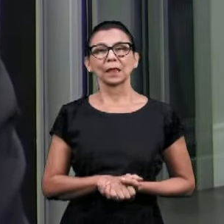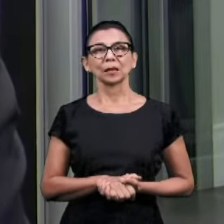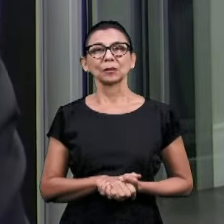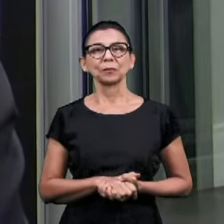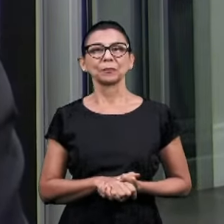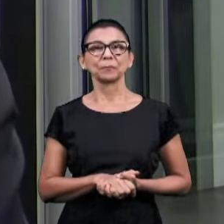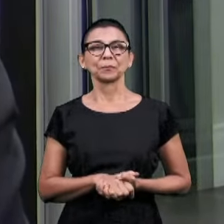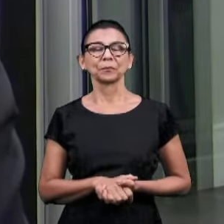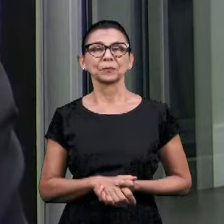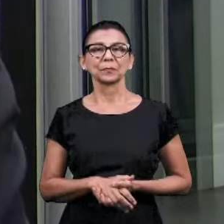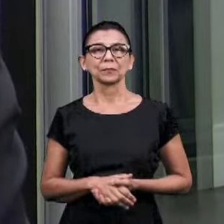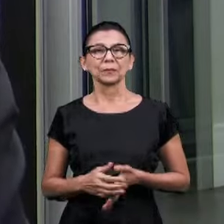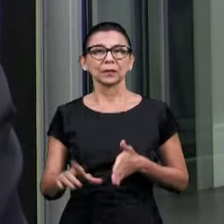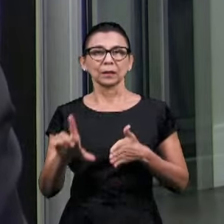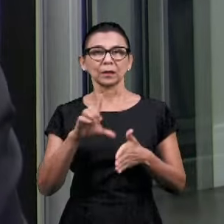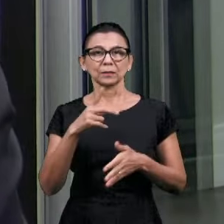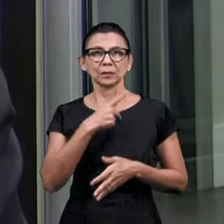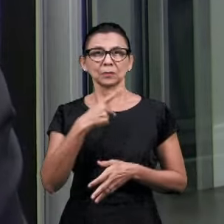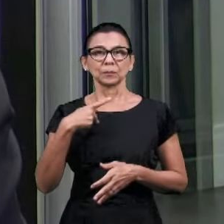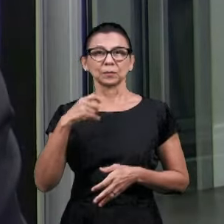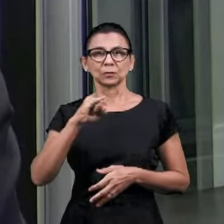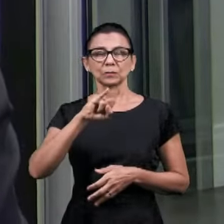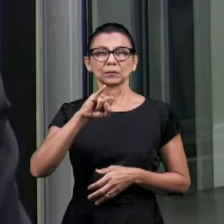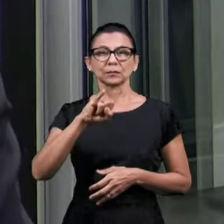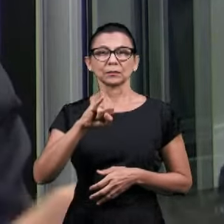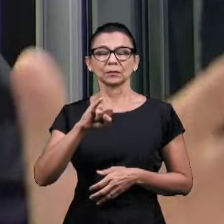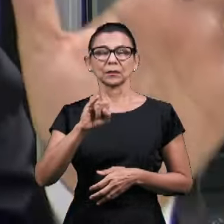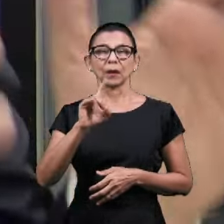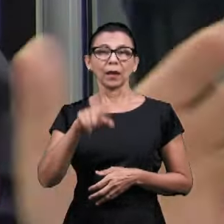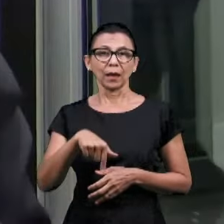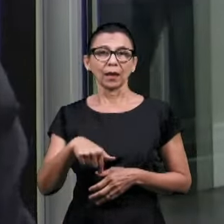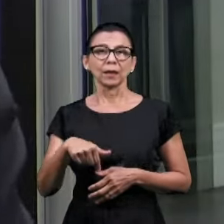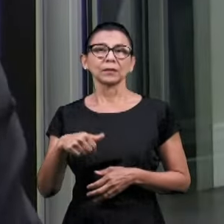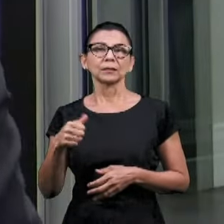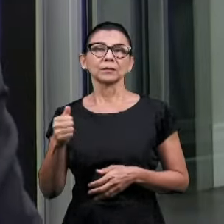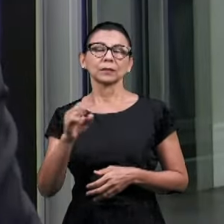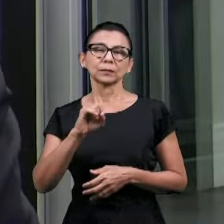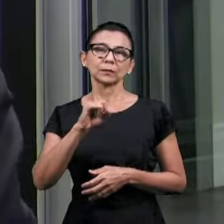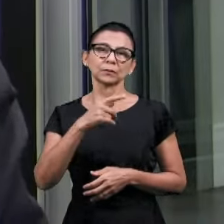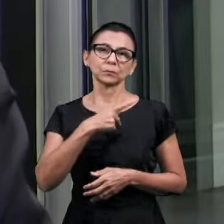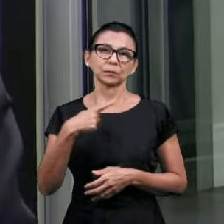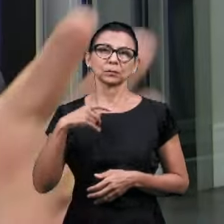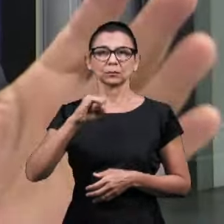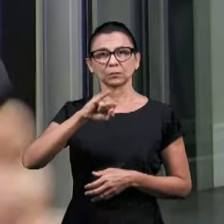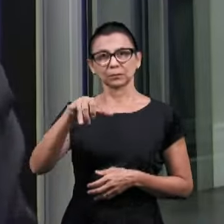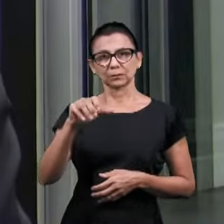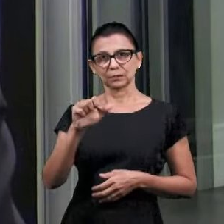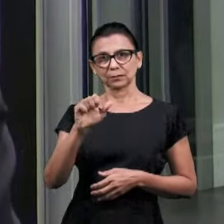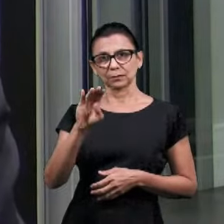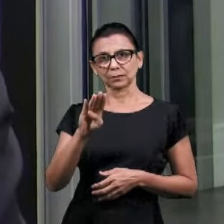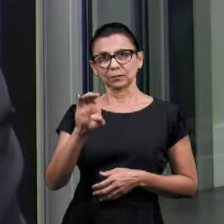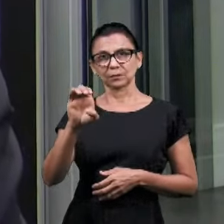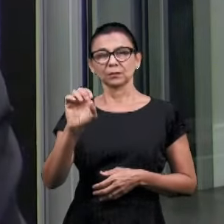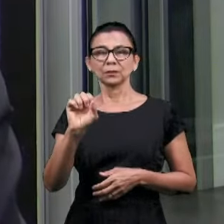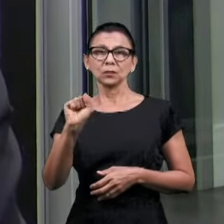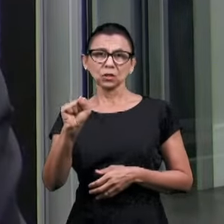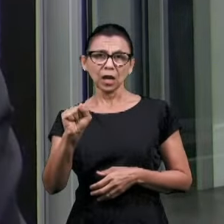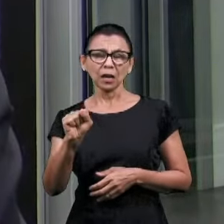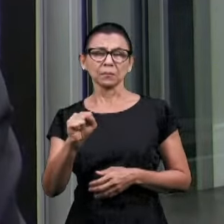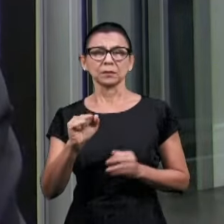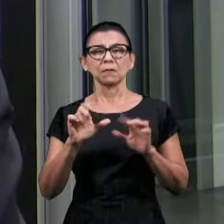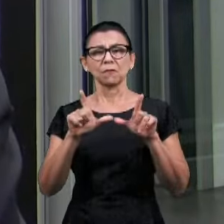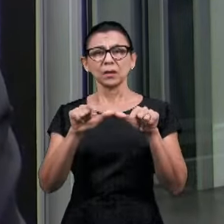pastor Jabes Gueiros, o pastor da igreja, mas ele estava numa viagem com a